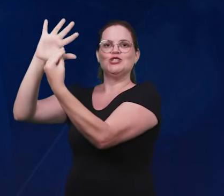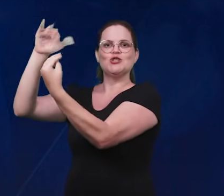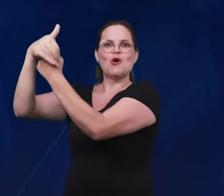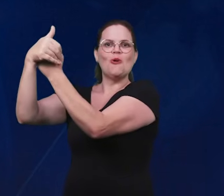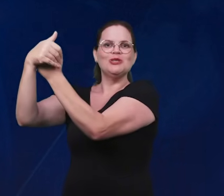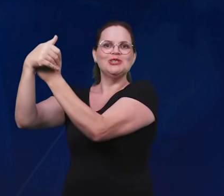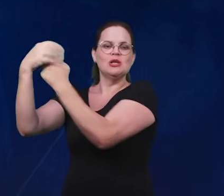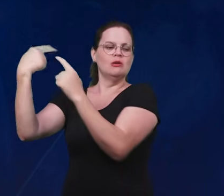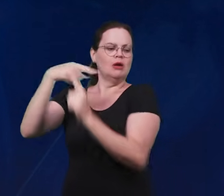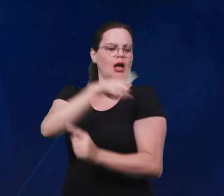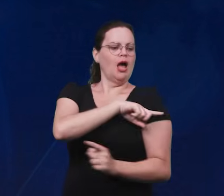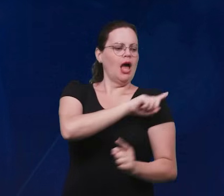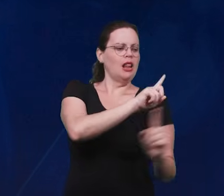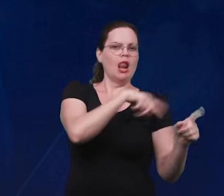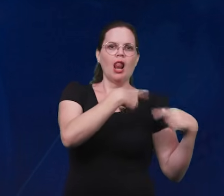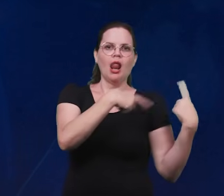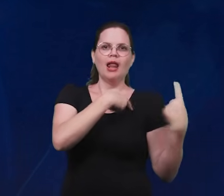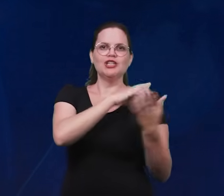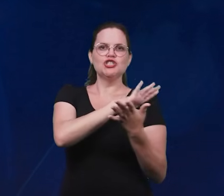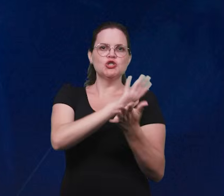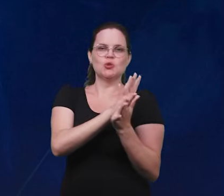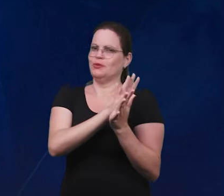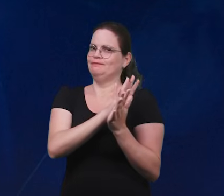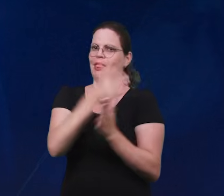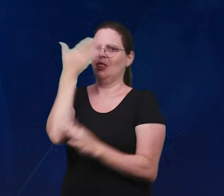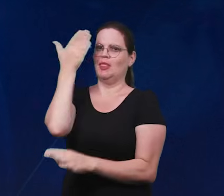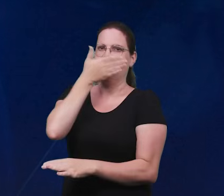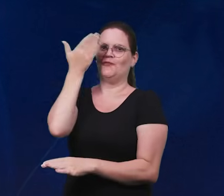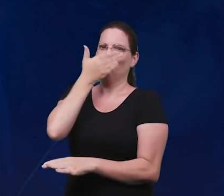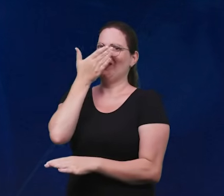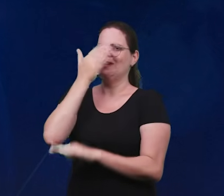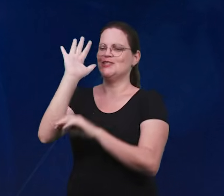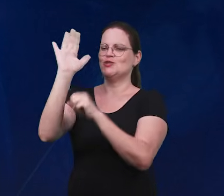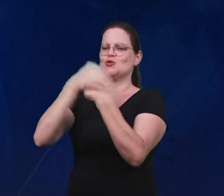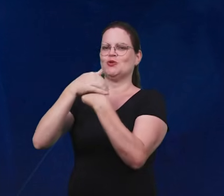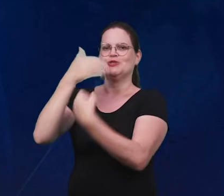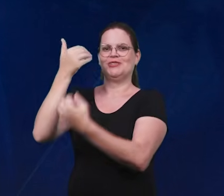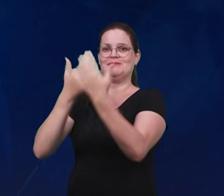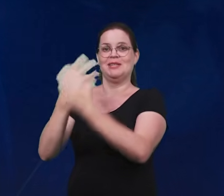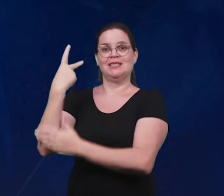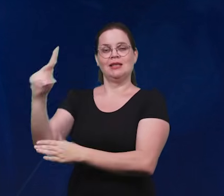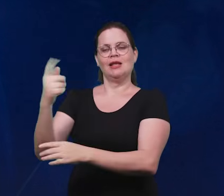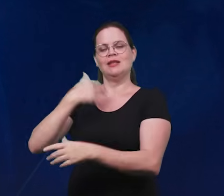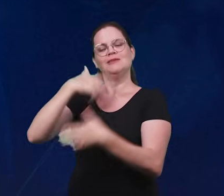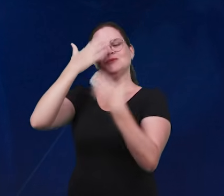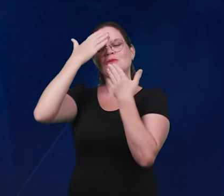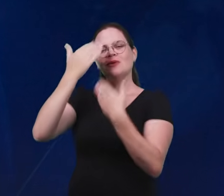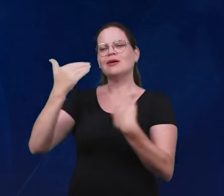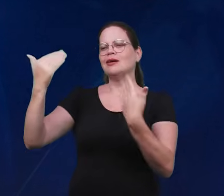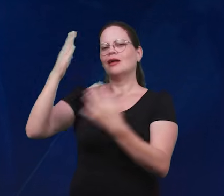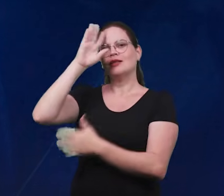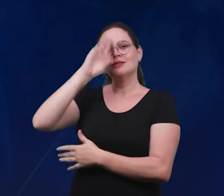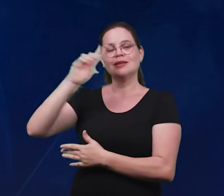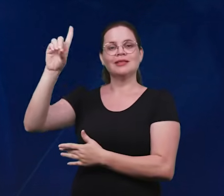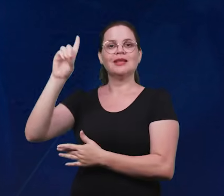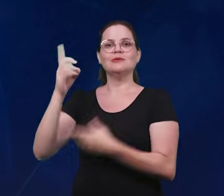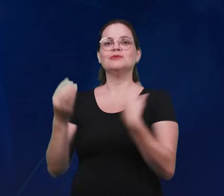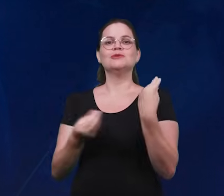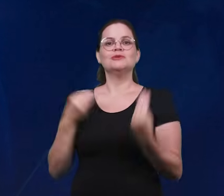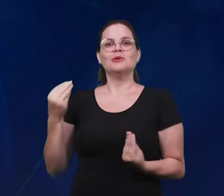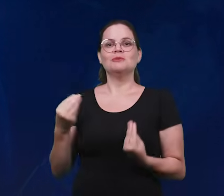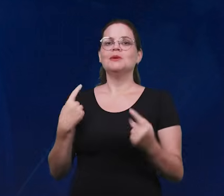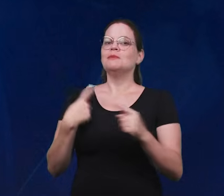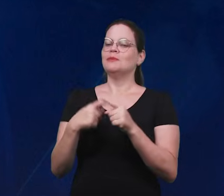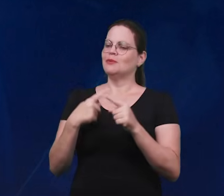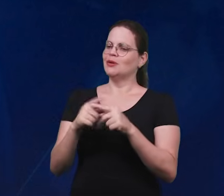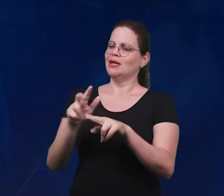e querem nos aniquilar. Uma forma de manifestarmos a gratidão ao Senhor, a nossa gratidão,